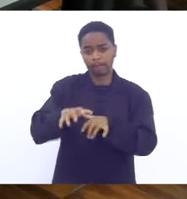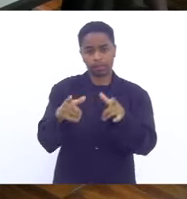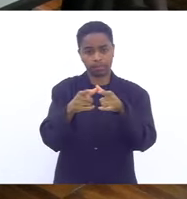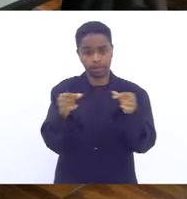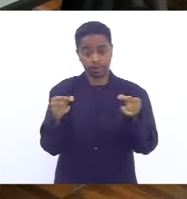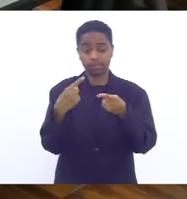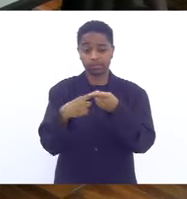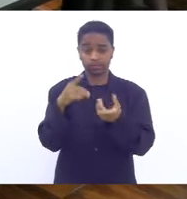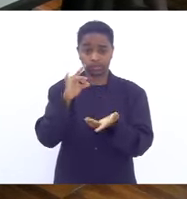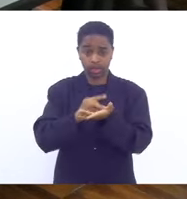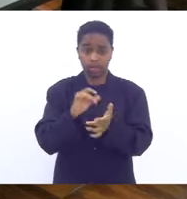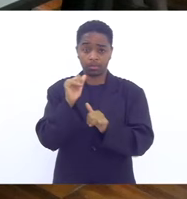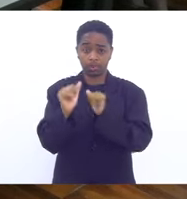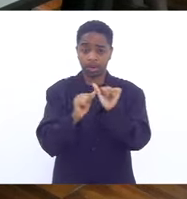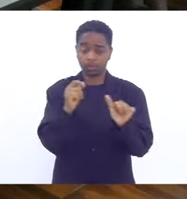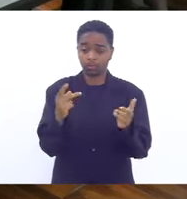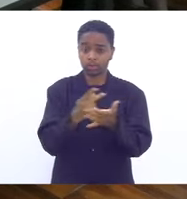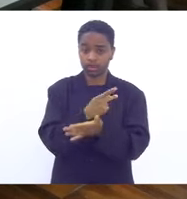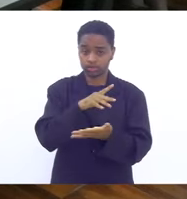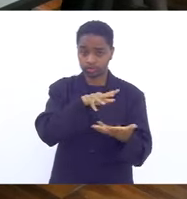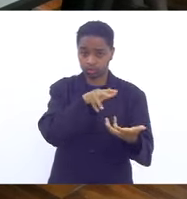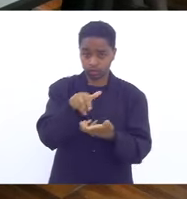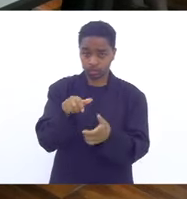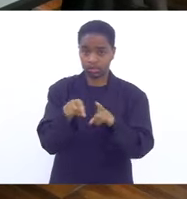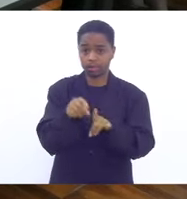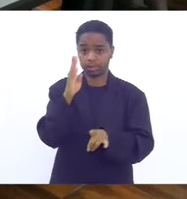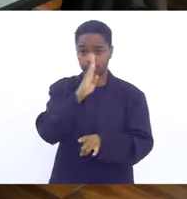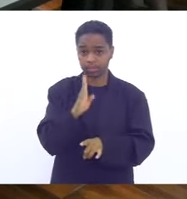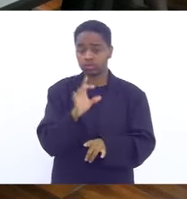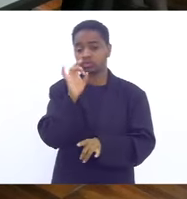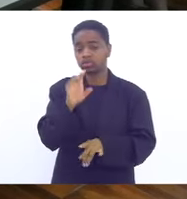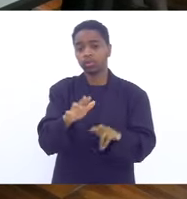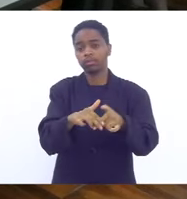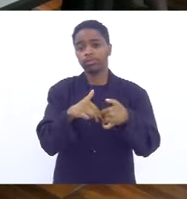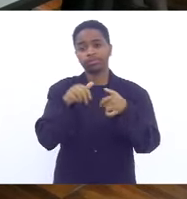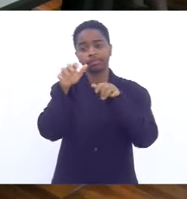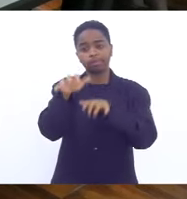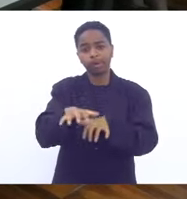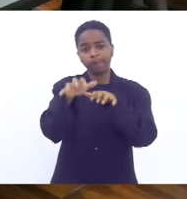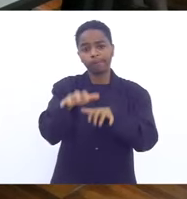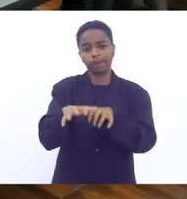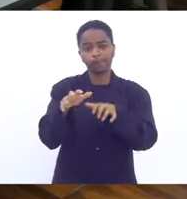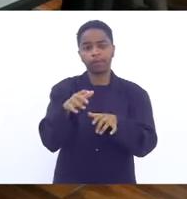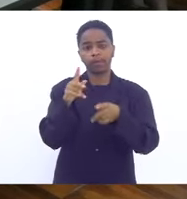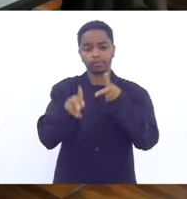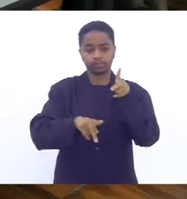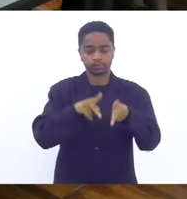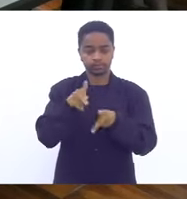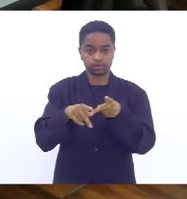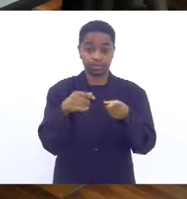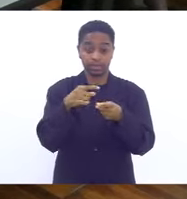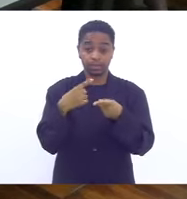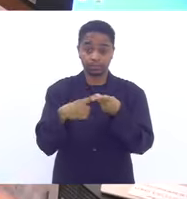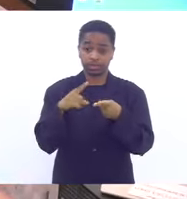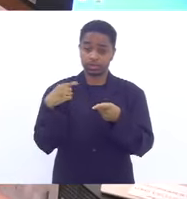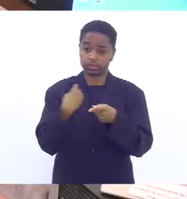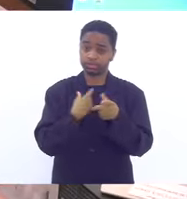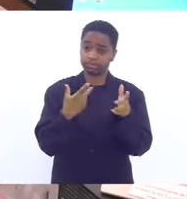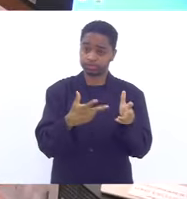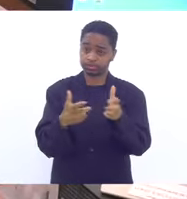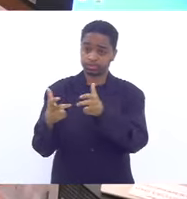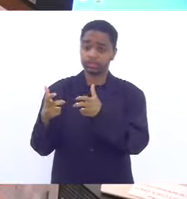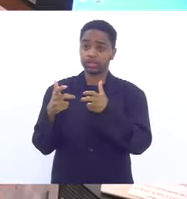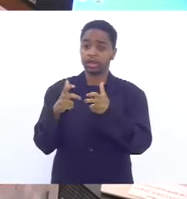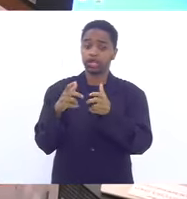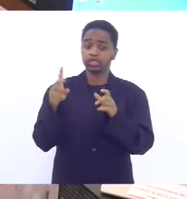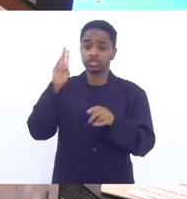que acontecem no Brasil e no mundo só acontecem através de manifestação popular. Você vê ao longo da história, todas as